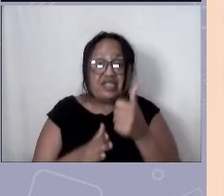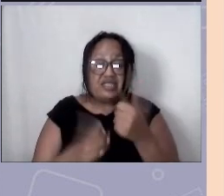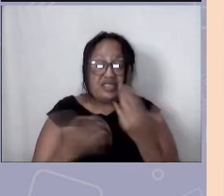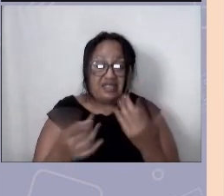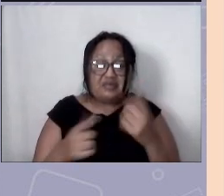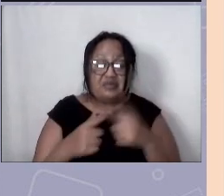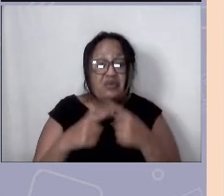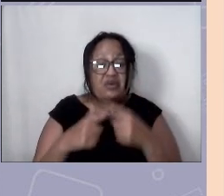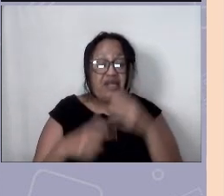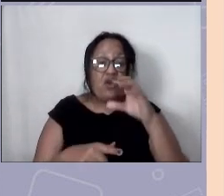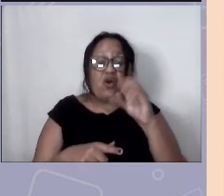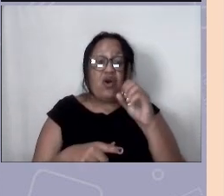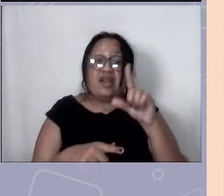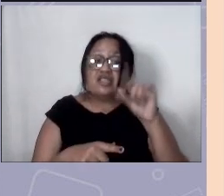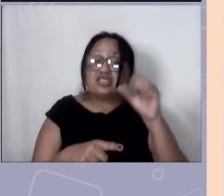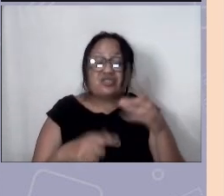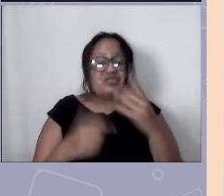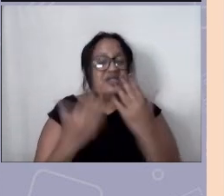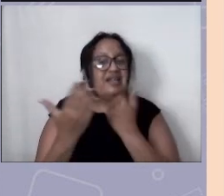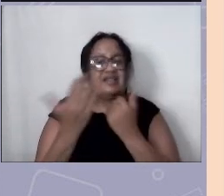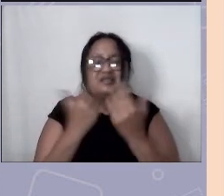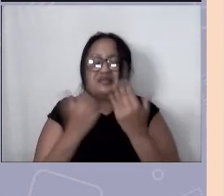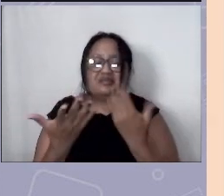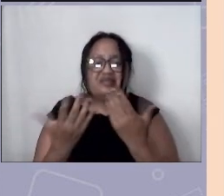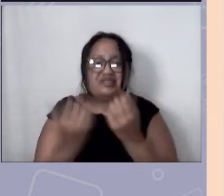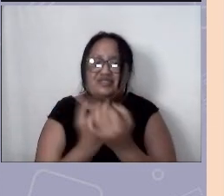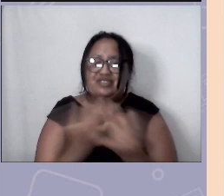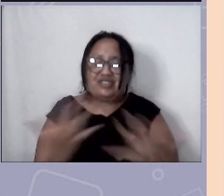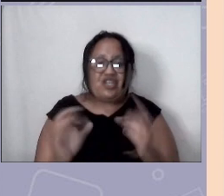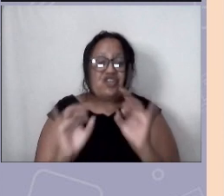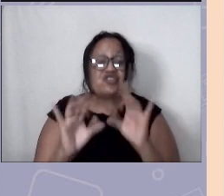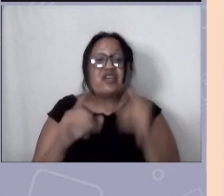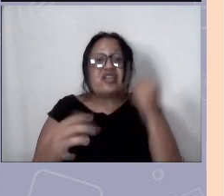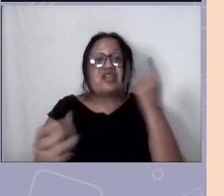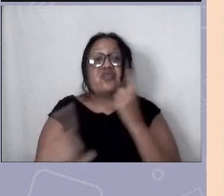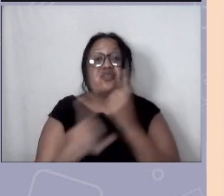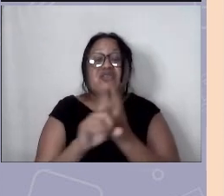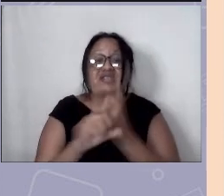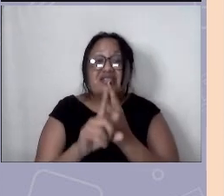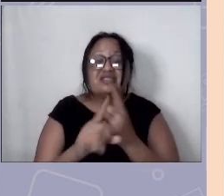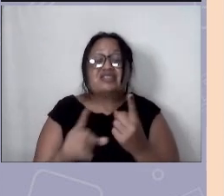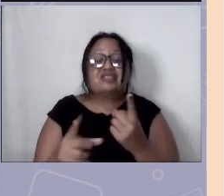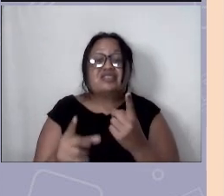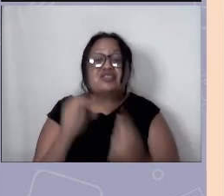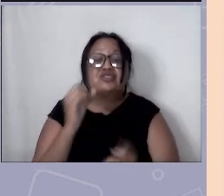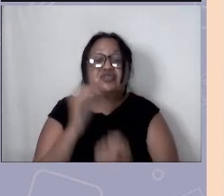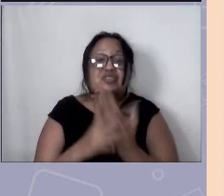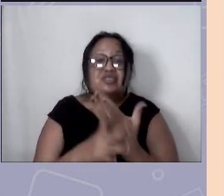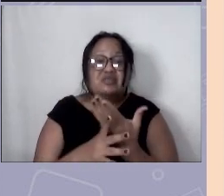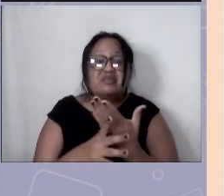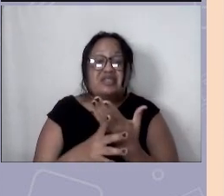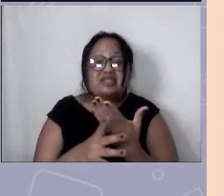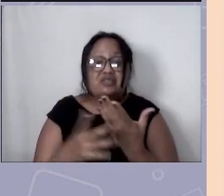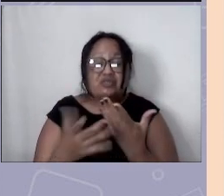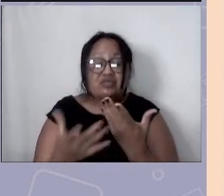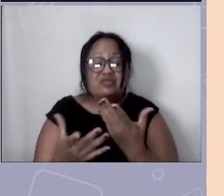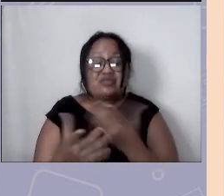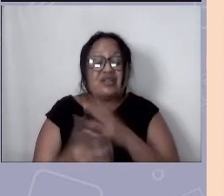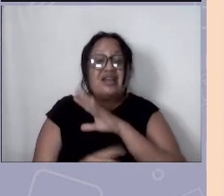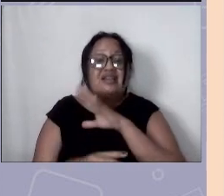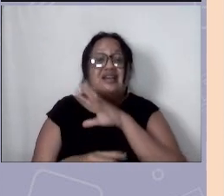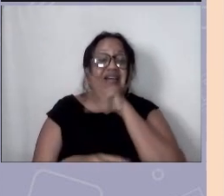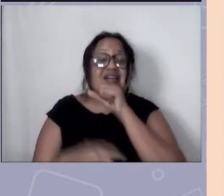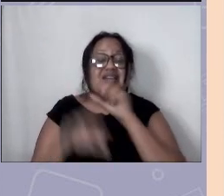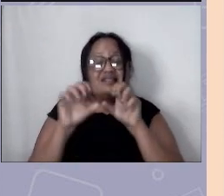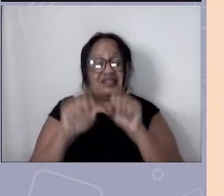encontrado em alimentos de origem vegetal ele só é encontrado em alimentos de origem animal e faz parte da composição das células lá